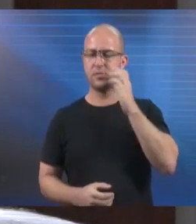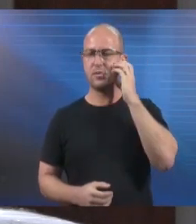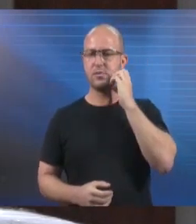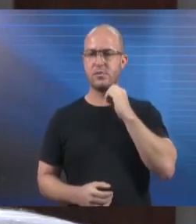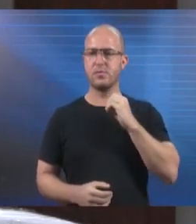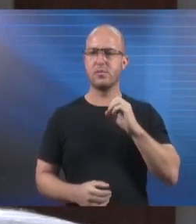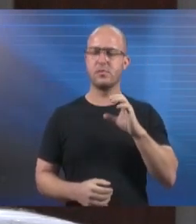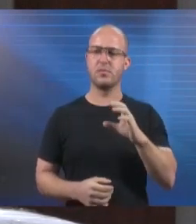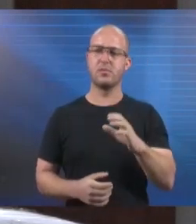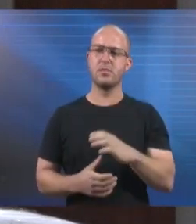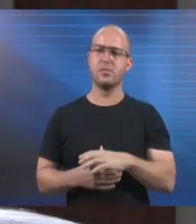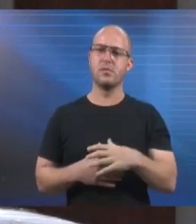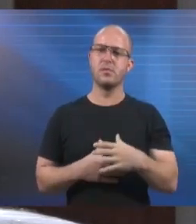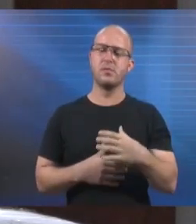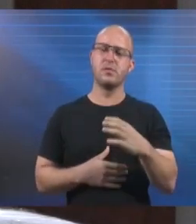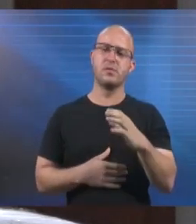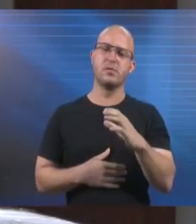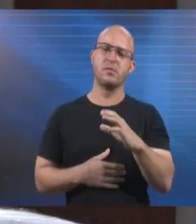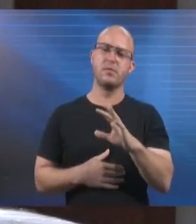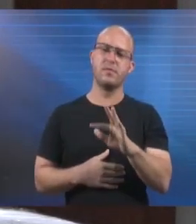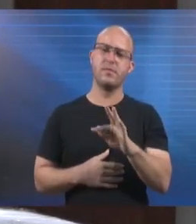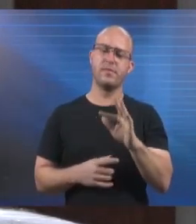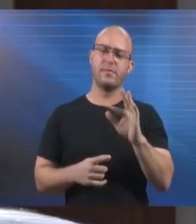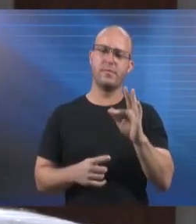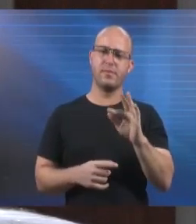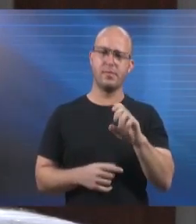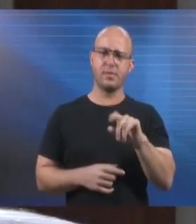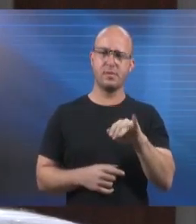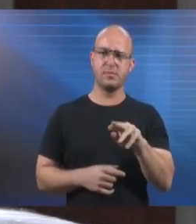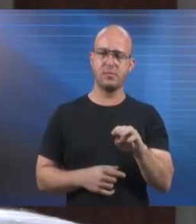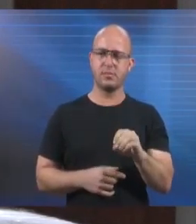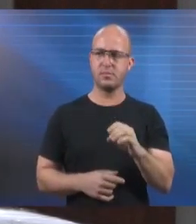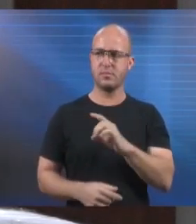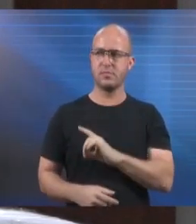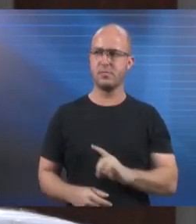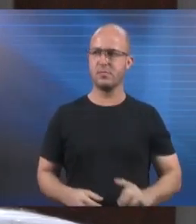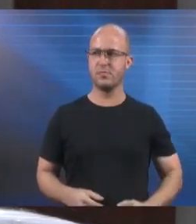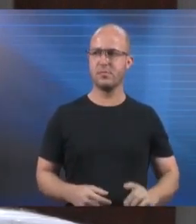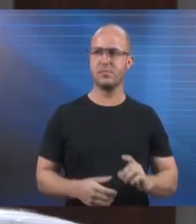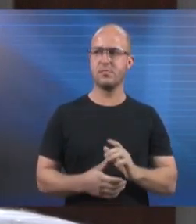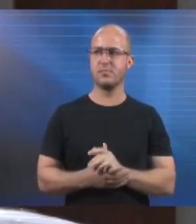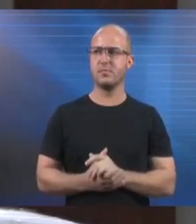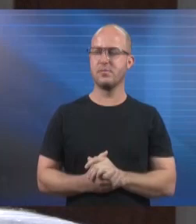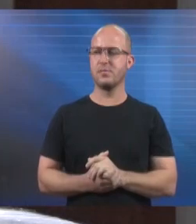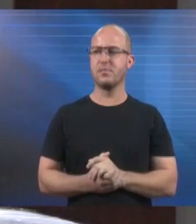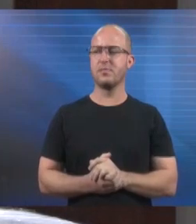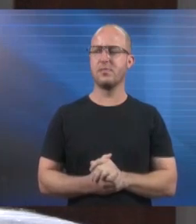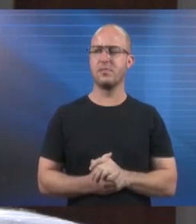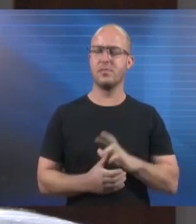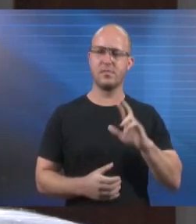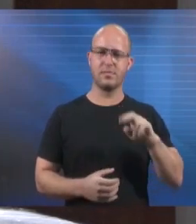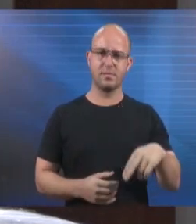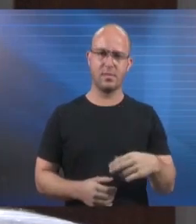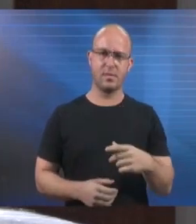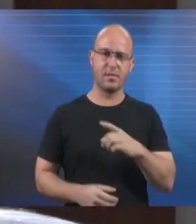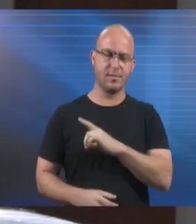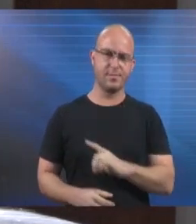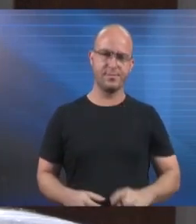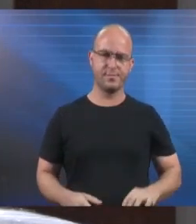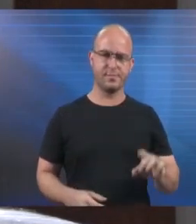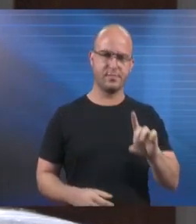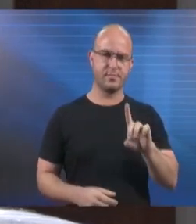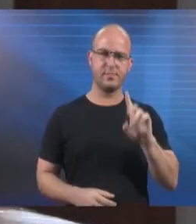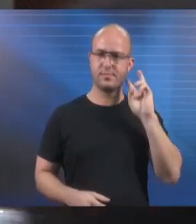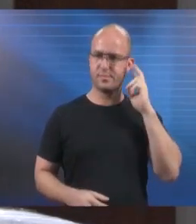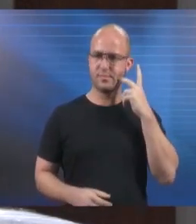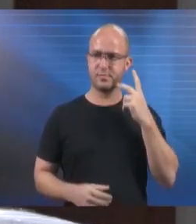feminicídio iniciativa deputada Cristiane Dantas fica instituído de Estadual do frentista no âmbito do Estado do Rio Grande do Norte Deputado divanei de